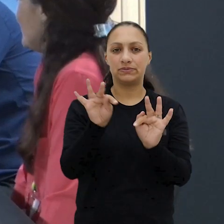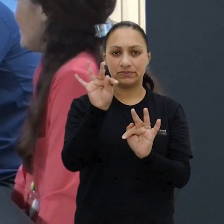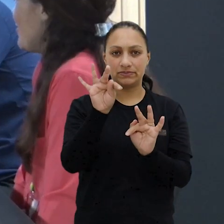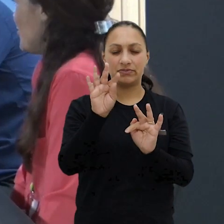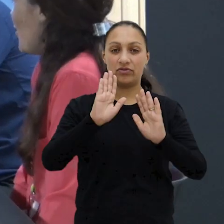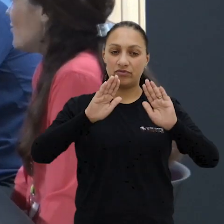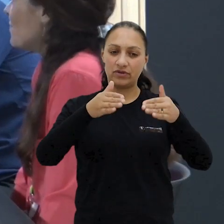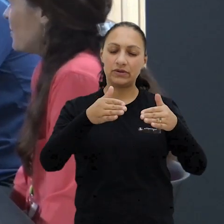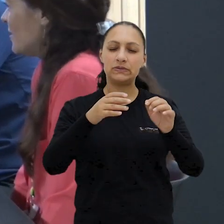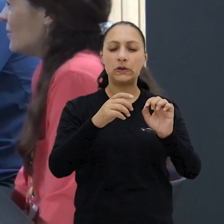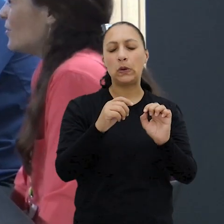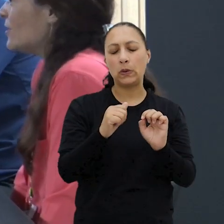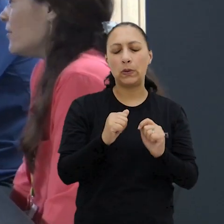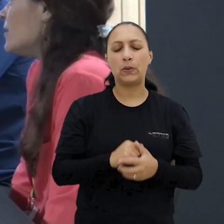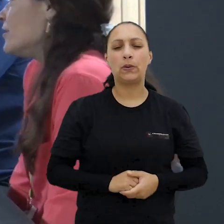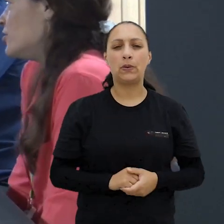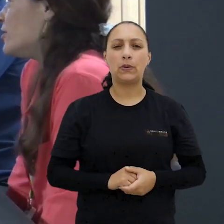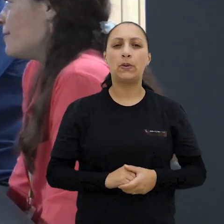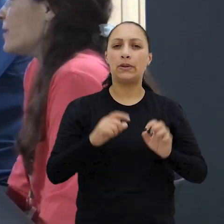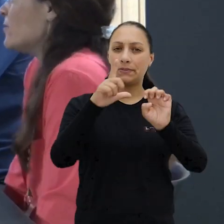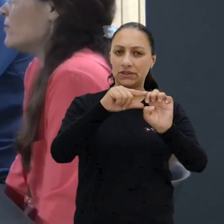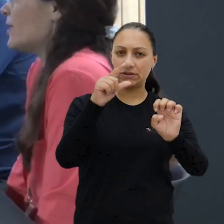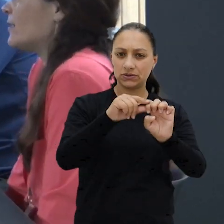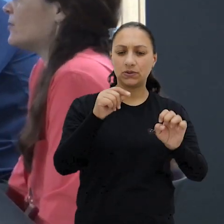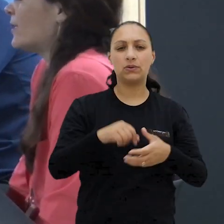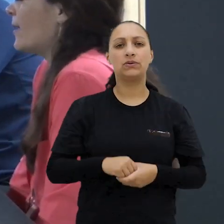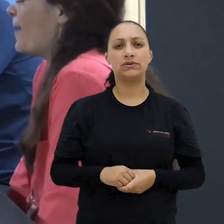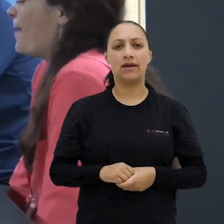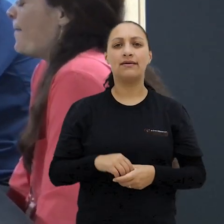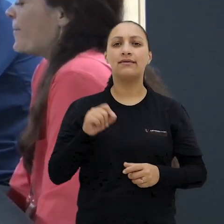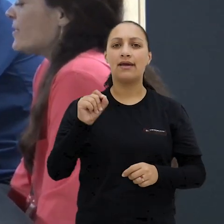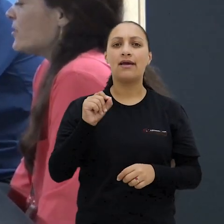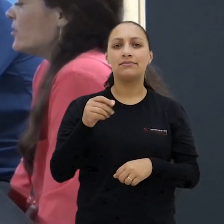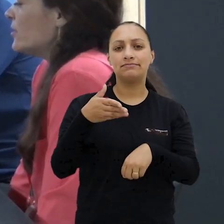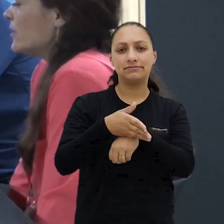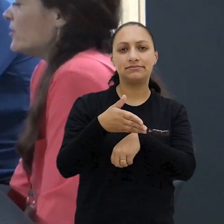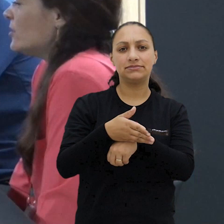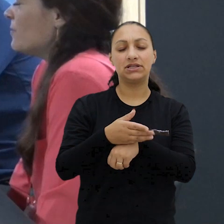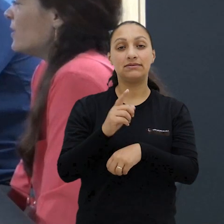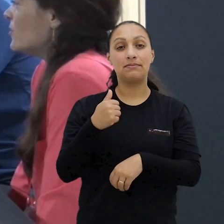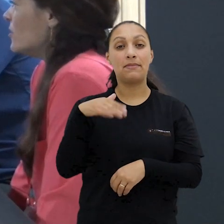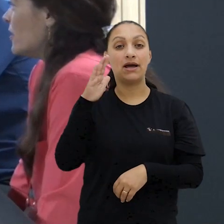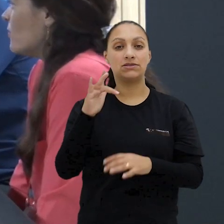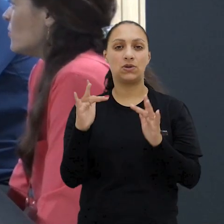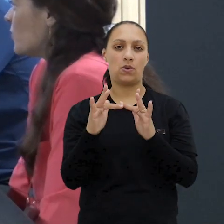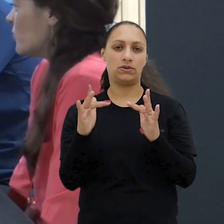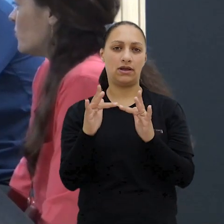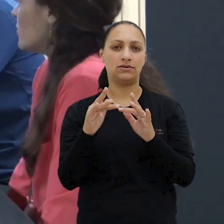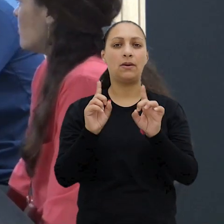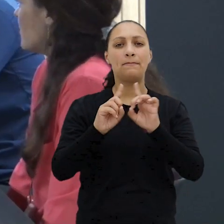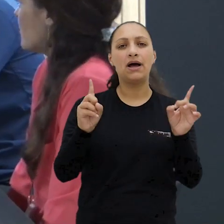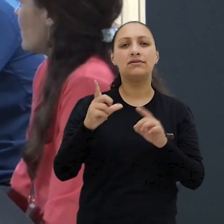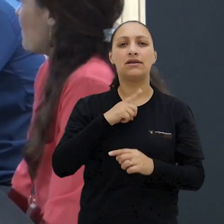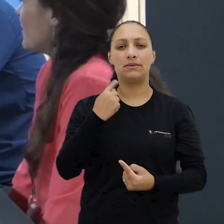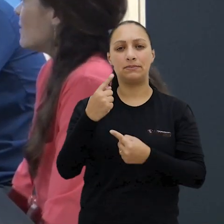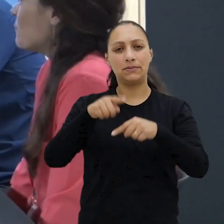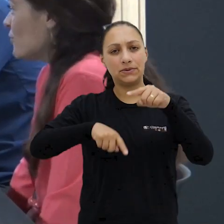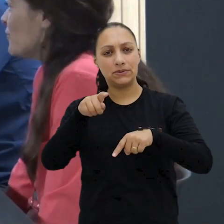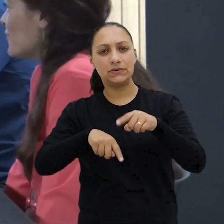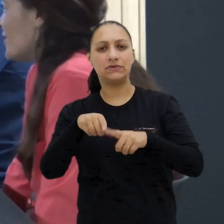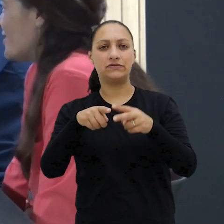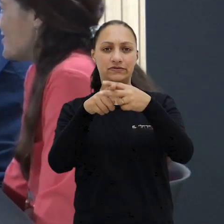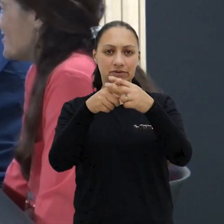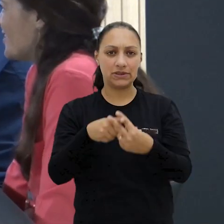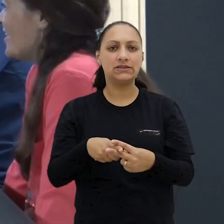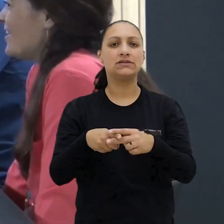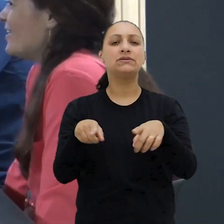o empreendedor, né? O sócio empreendedor, que é o que a gente tem mais contato, né? Mas a gente entende também que a gente tem alguns produtos e algumas